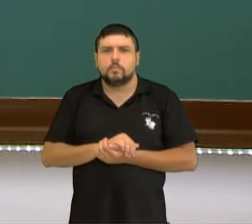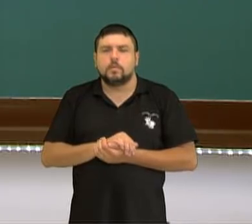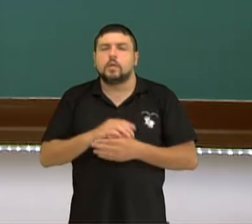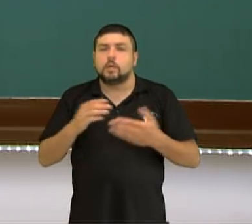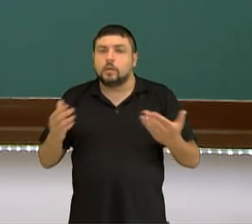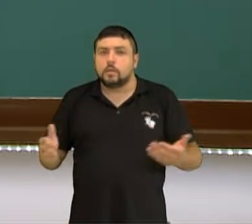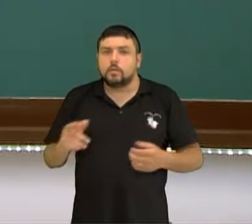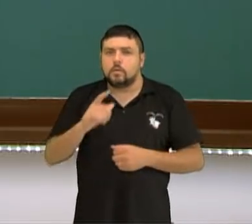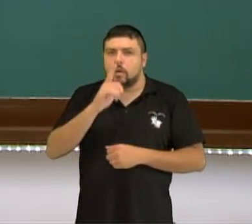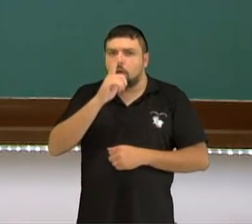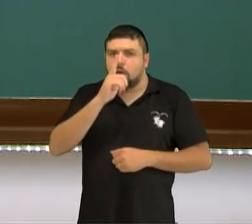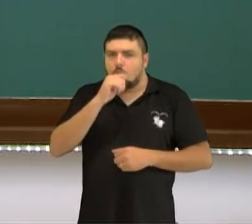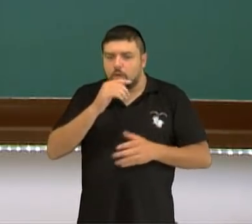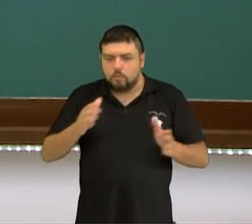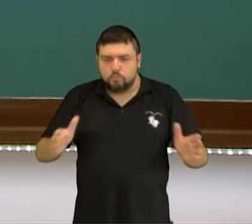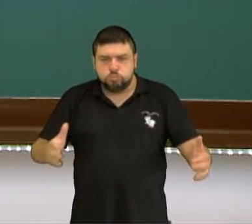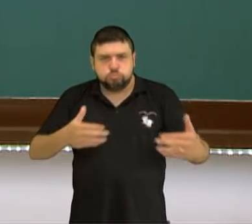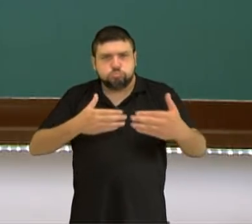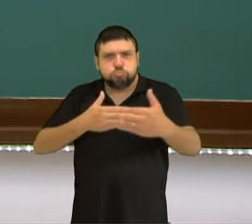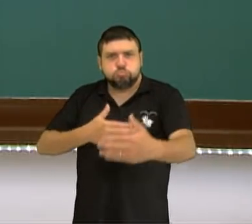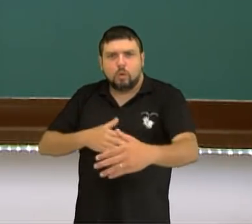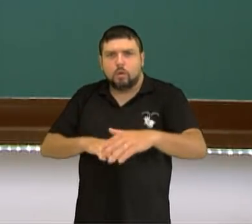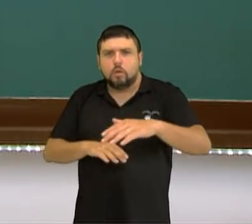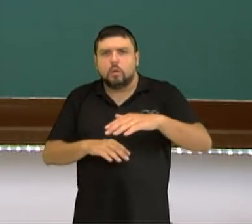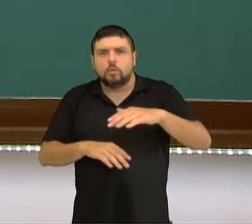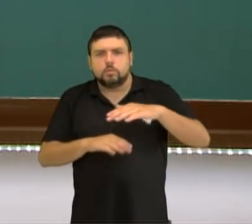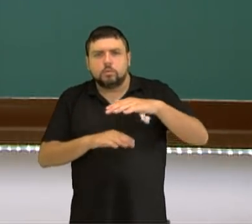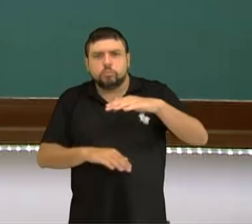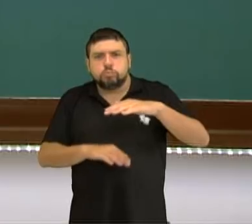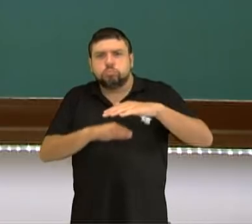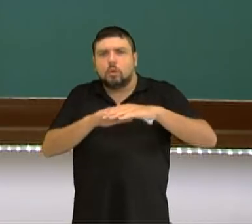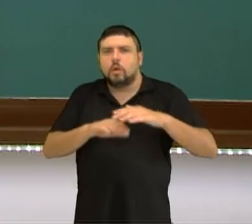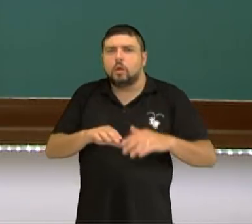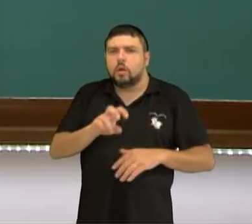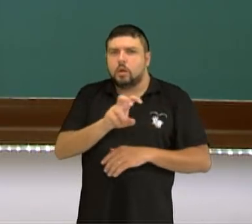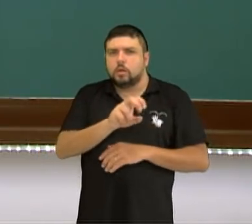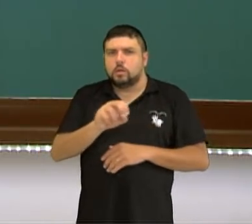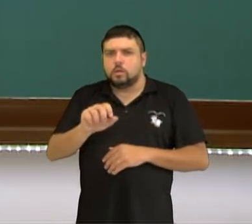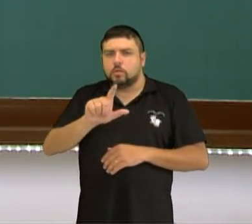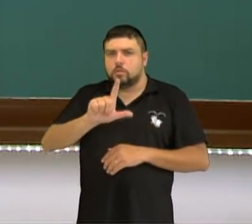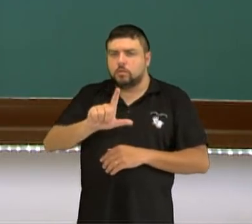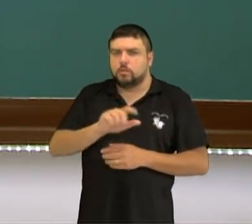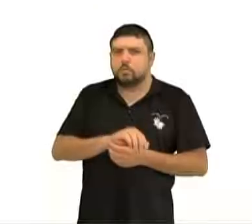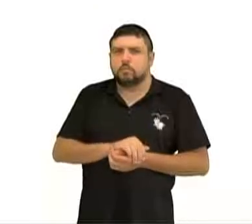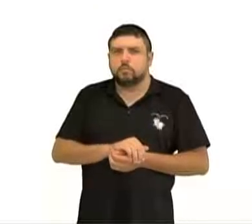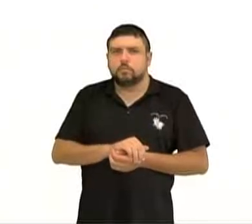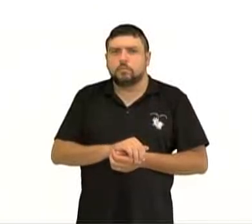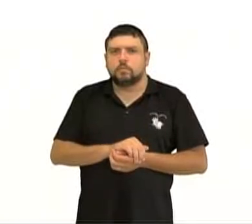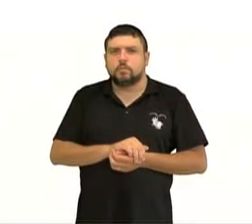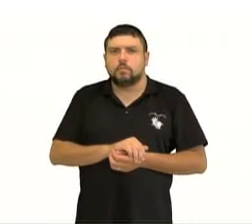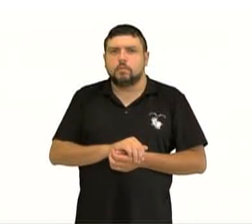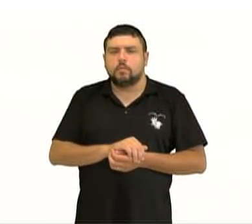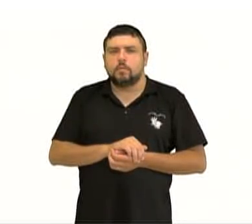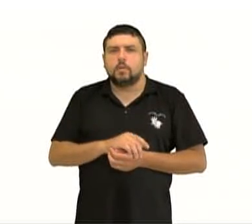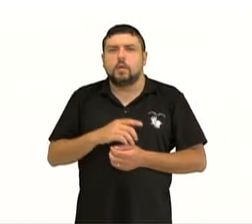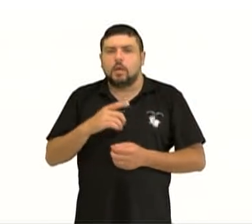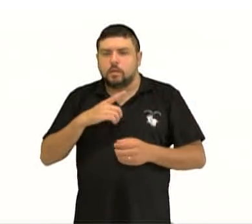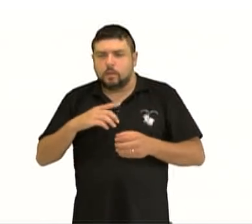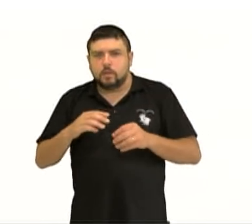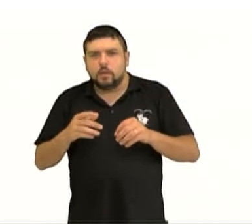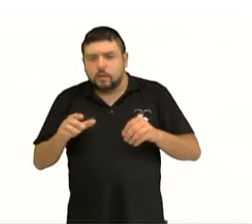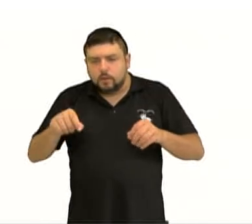de água dispõe de uma válvula na sua parte inferior. Um dispositivo foi utilizado